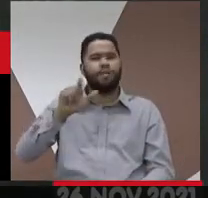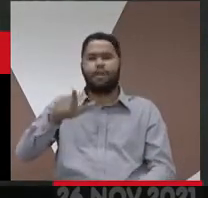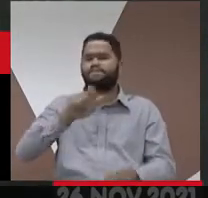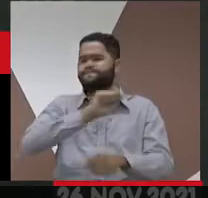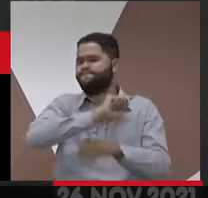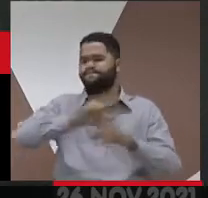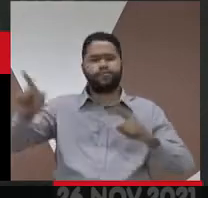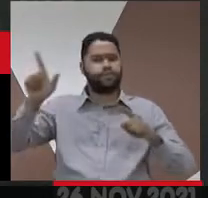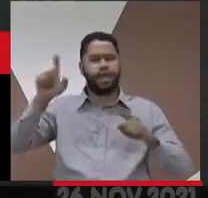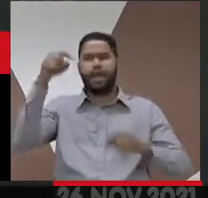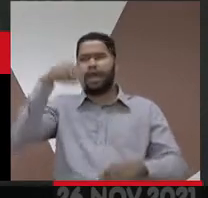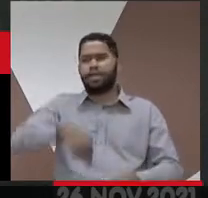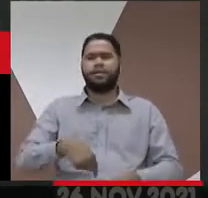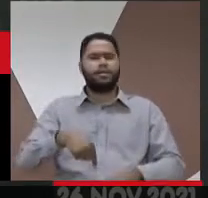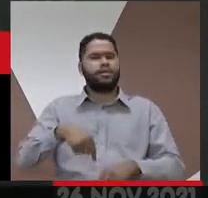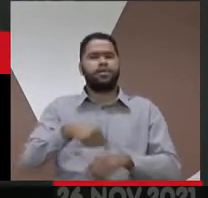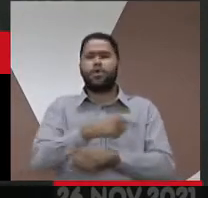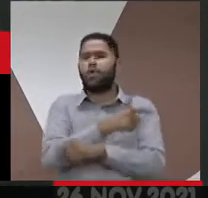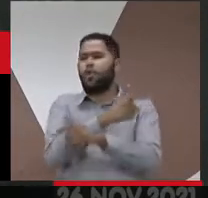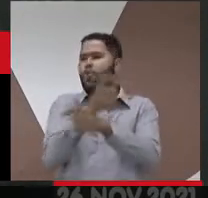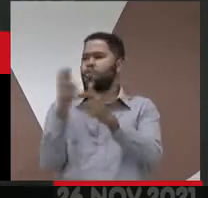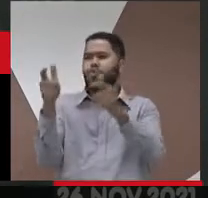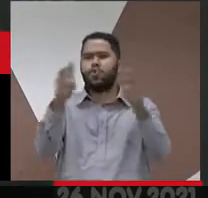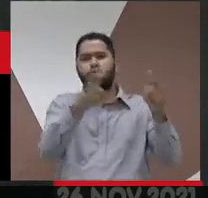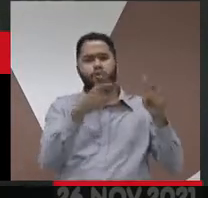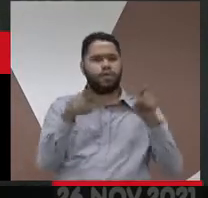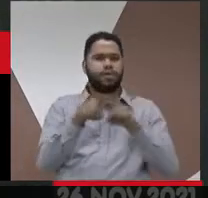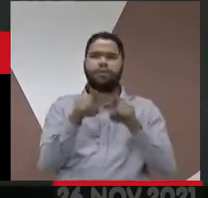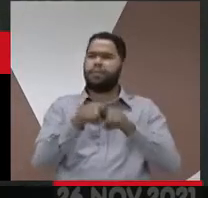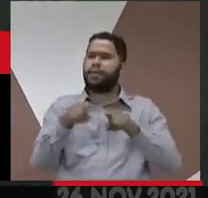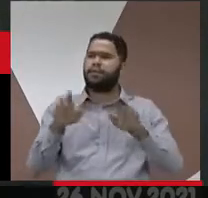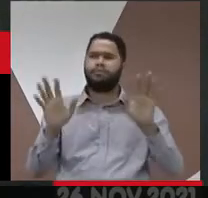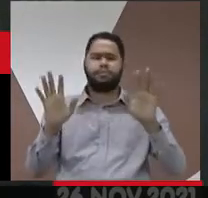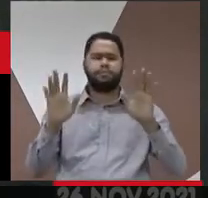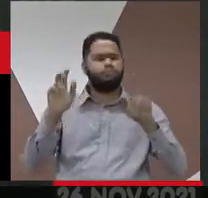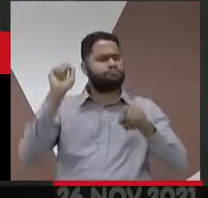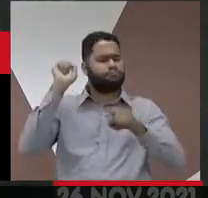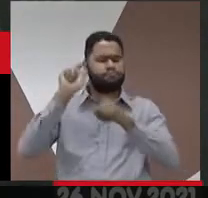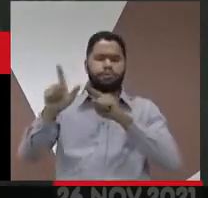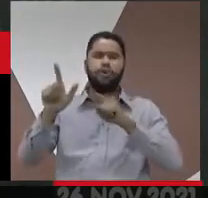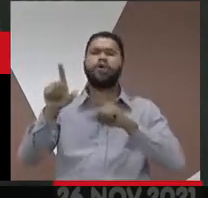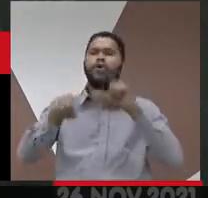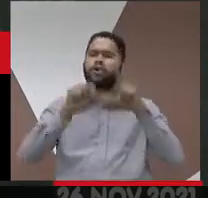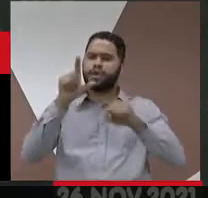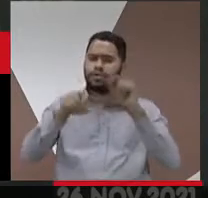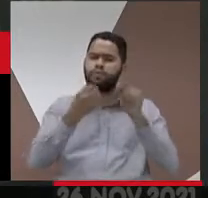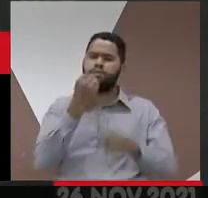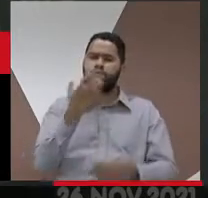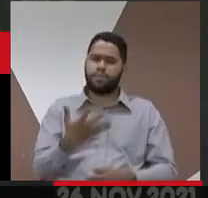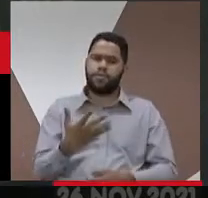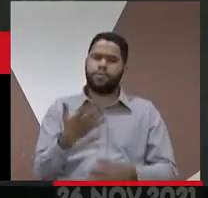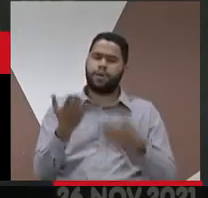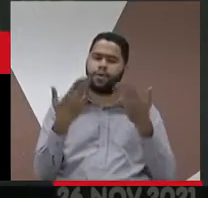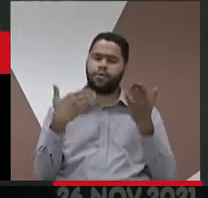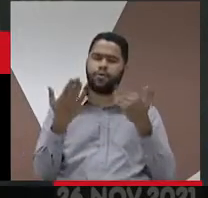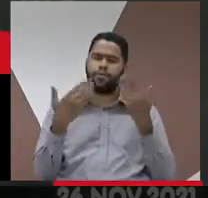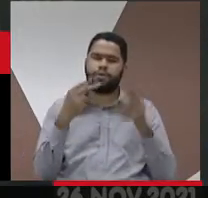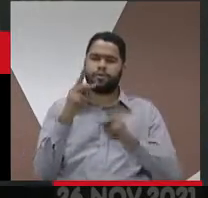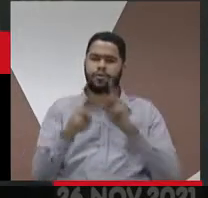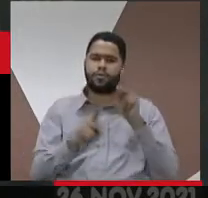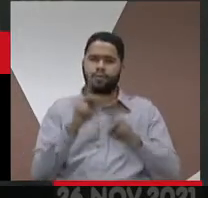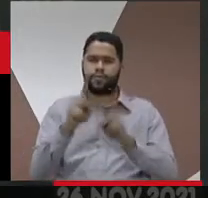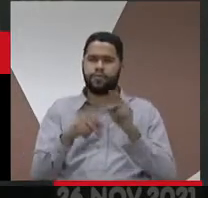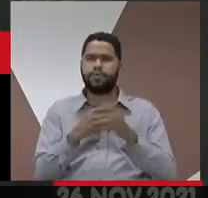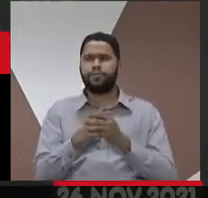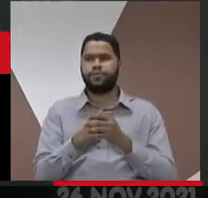Ele não é nem aqui e nem em lugar nenhum, e nem na Lua. Tem alternativas sérias para ser conversada com o povo.